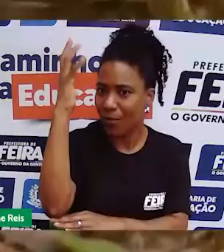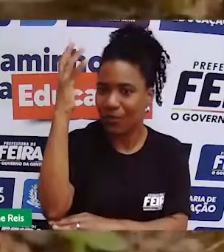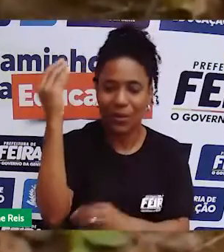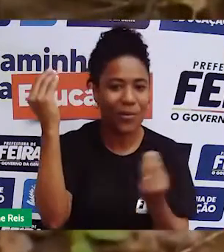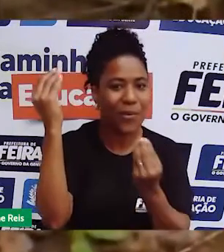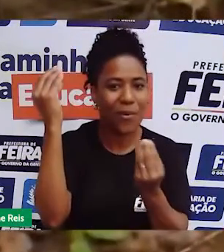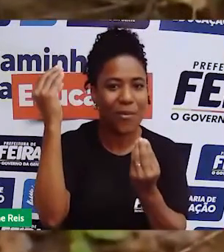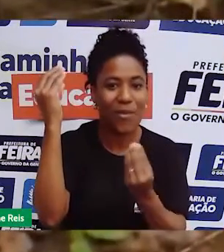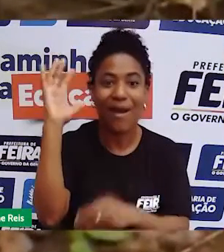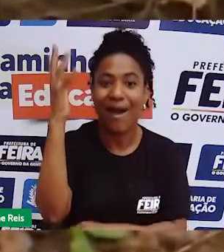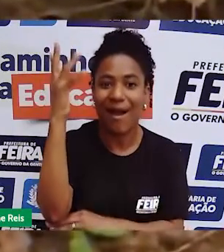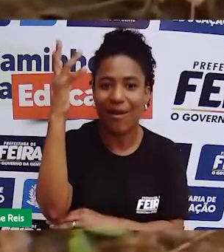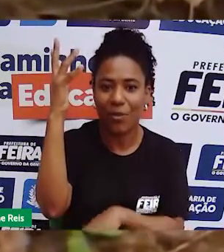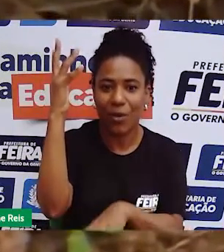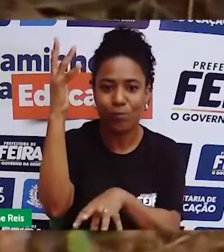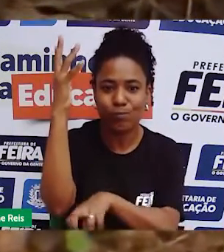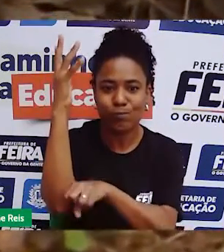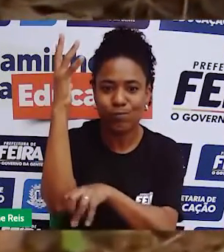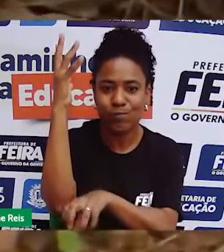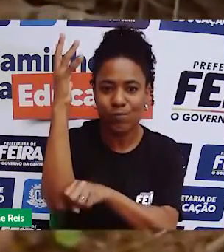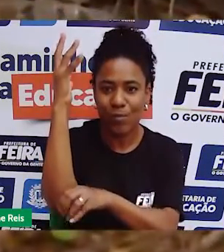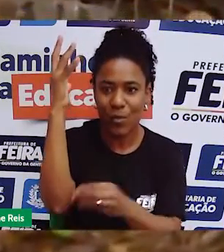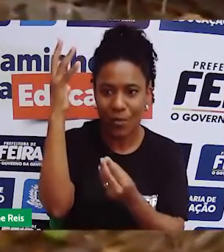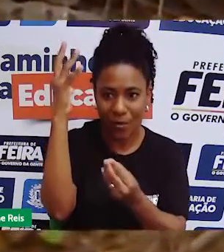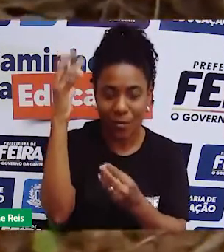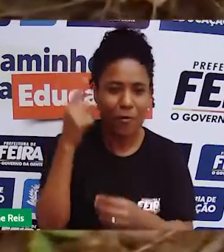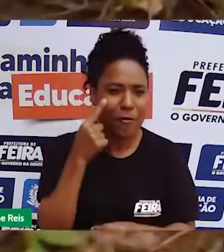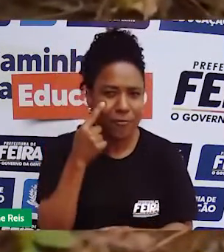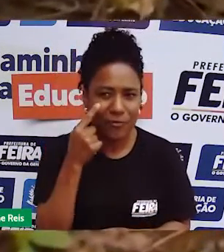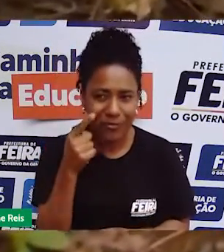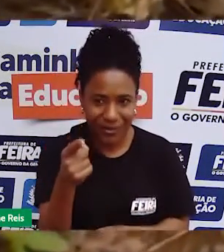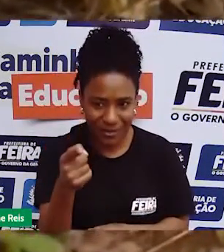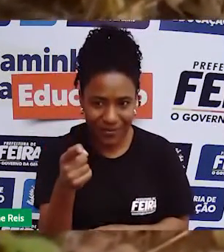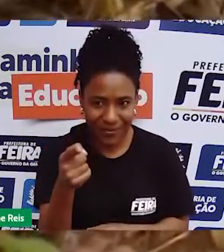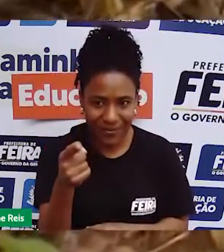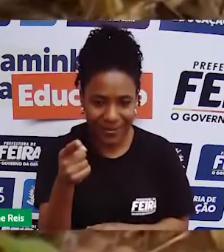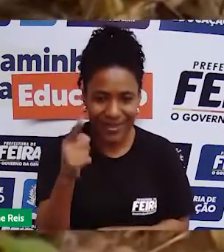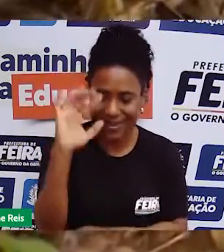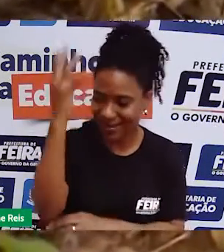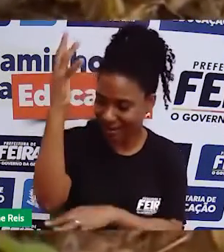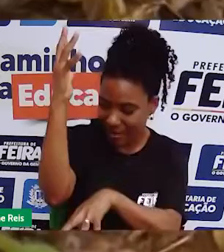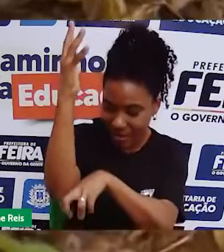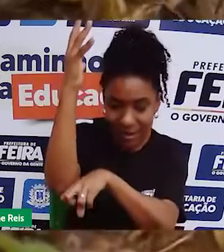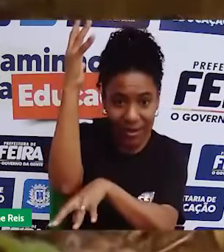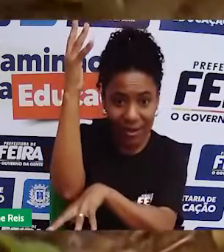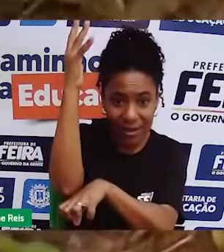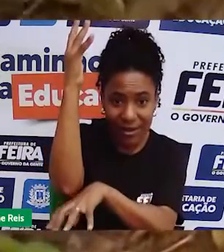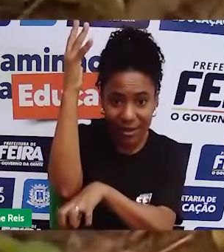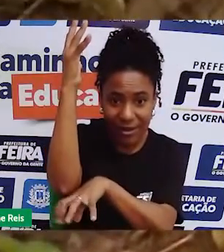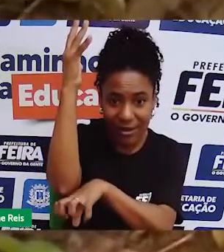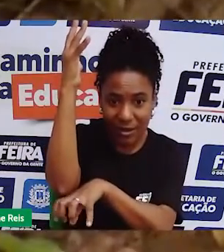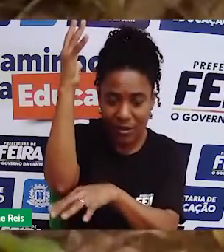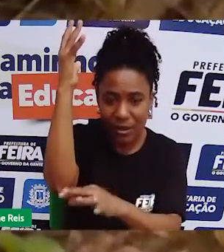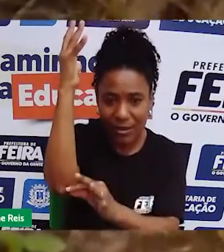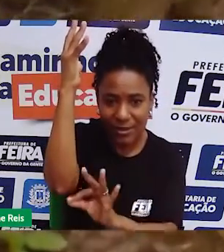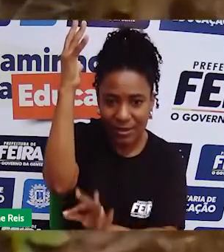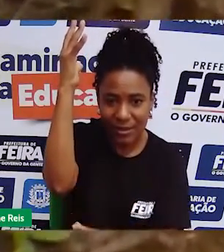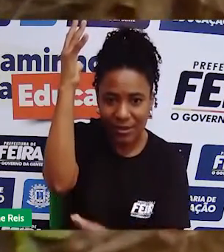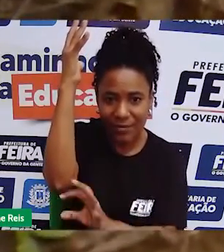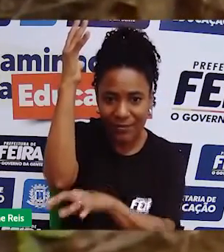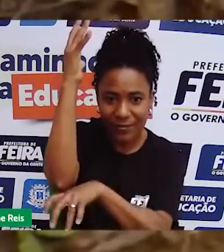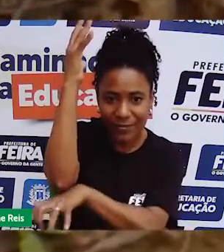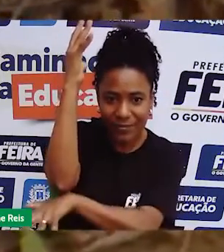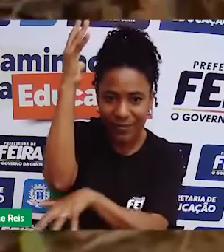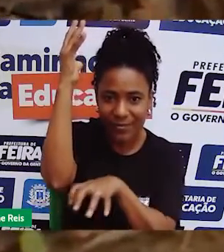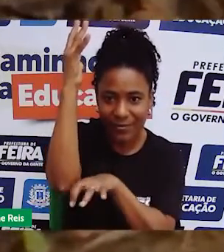Aqui embaixo, né, aparecem as raizinhas mais finas, né? Nessas raízes mais finas, aí vem a